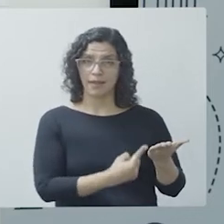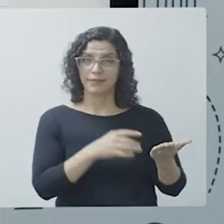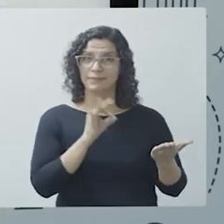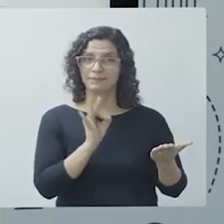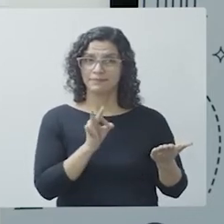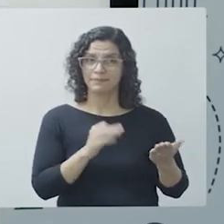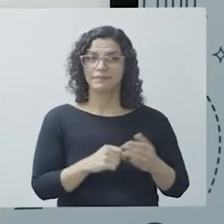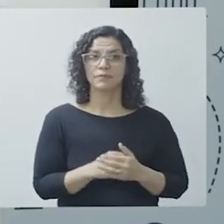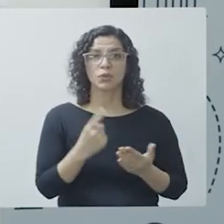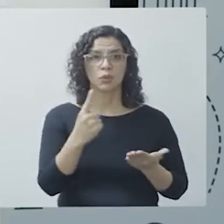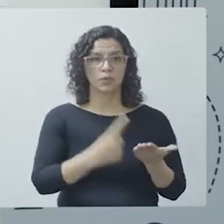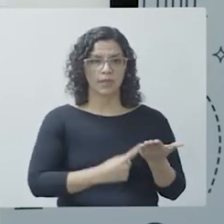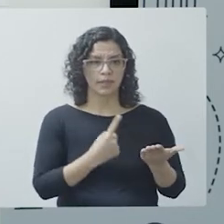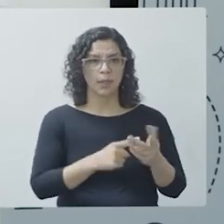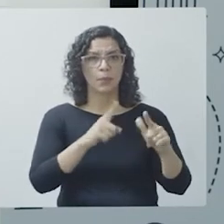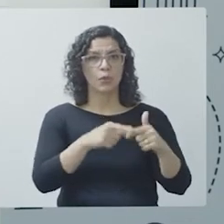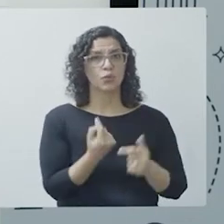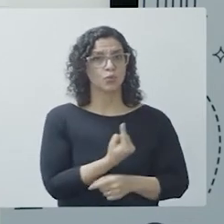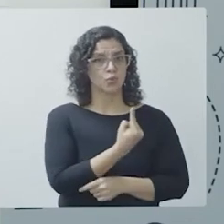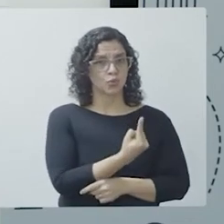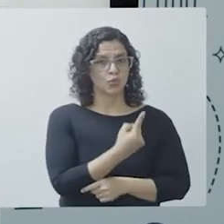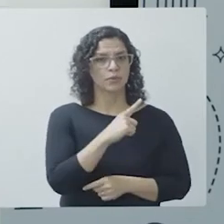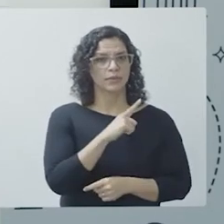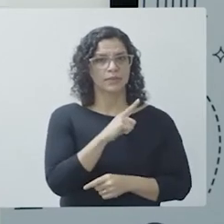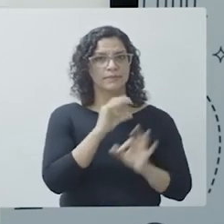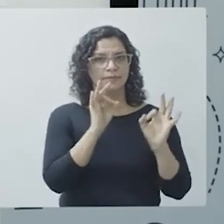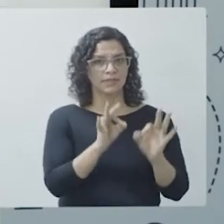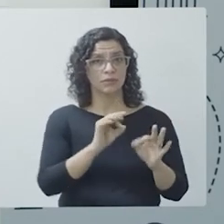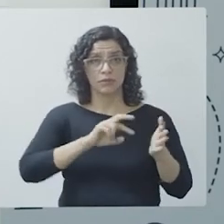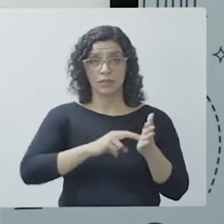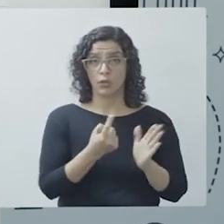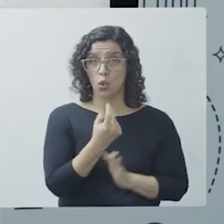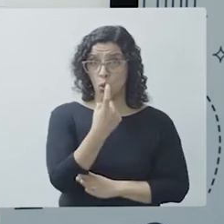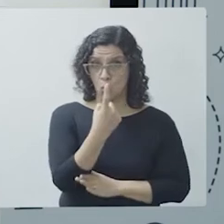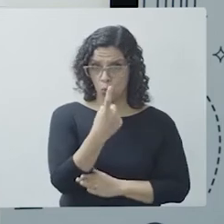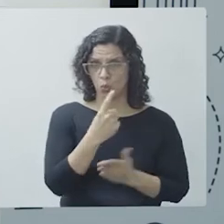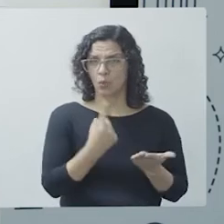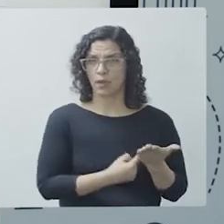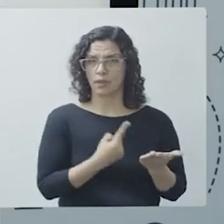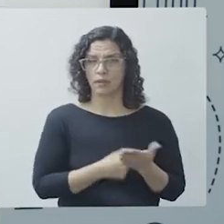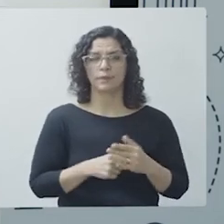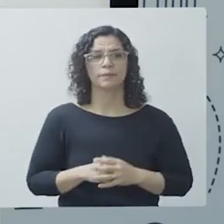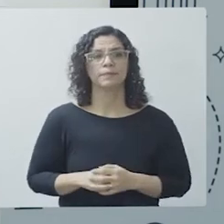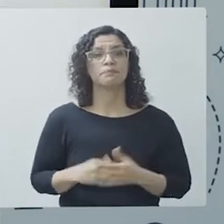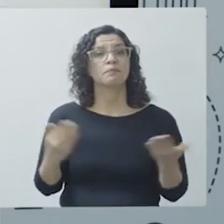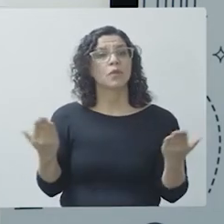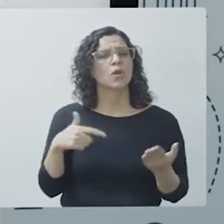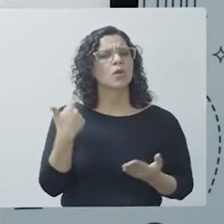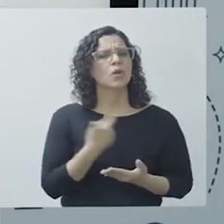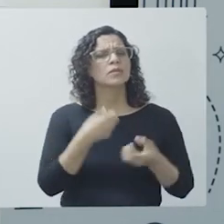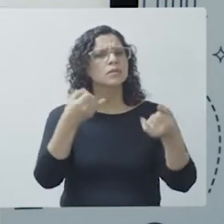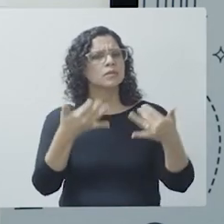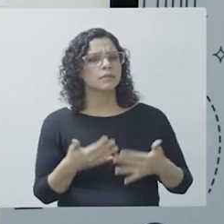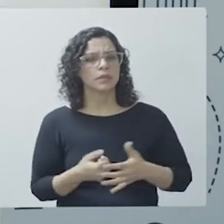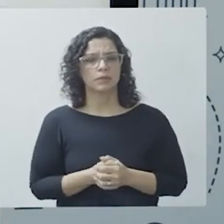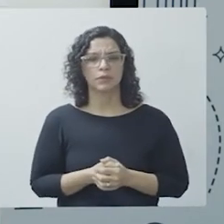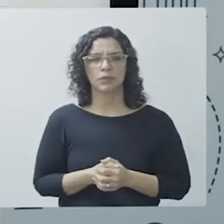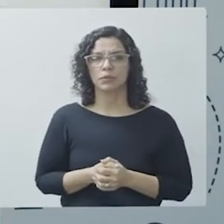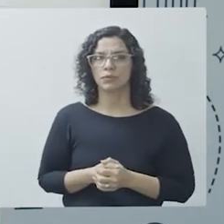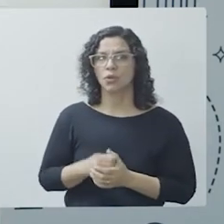caderno. Um caderno, por isso tem o número 1 aqui representando que só temos um caderno. Nós